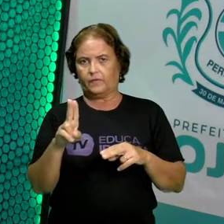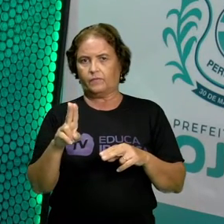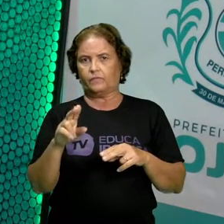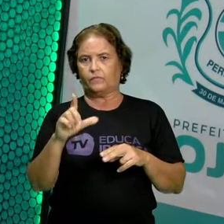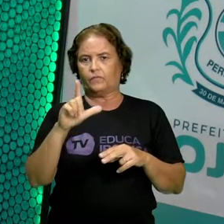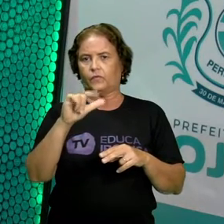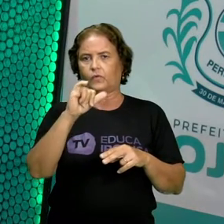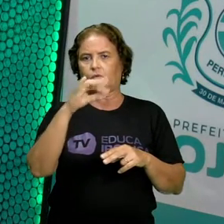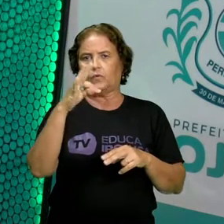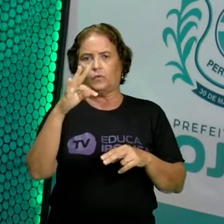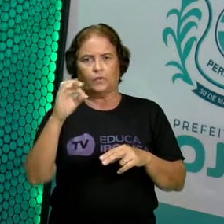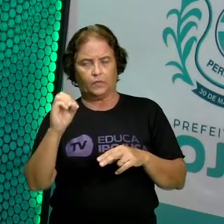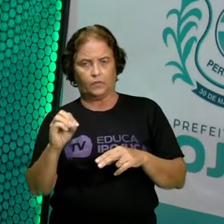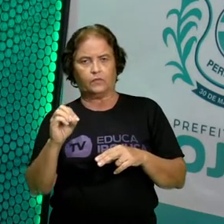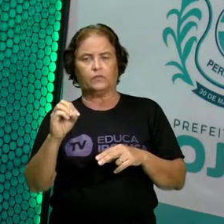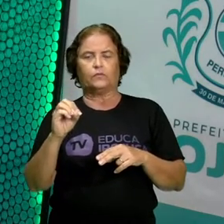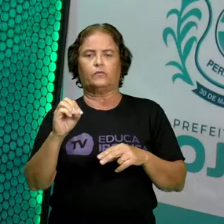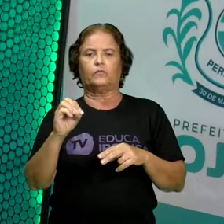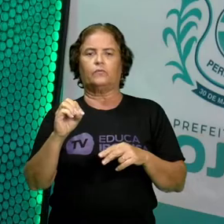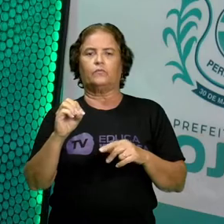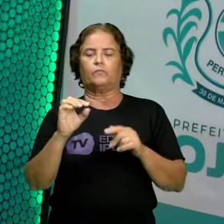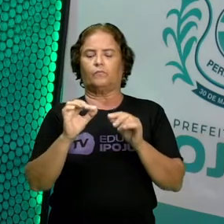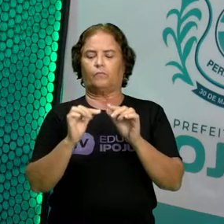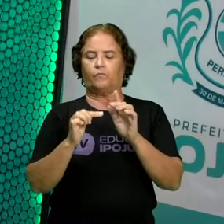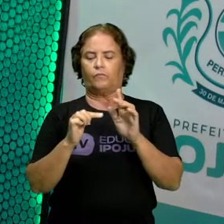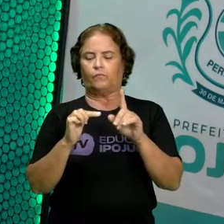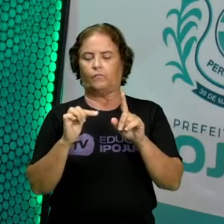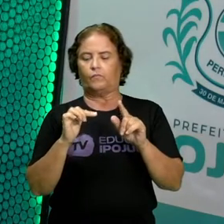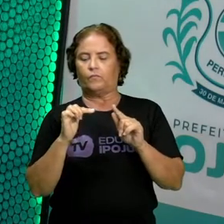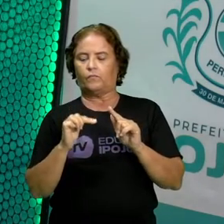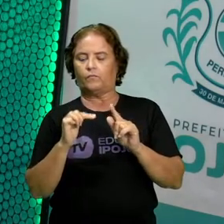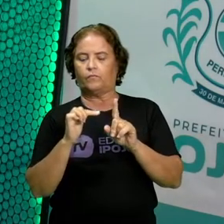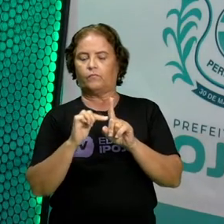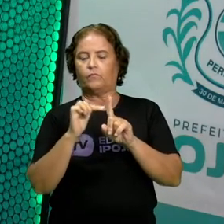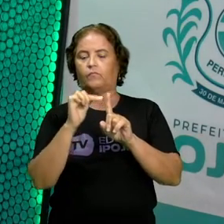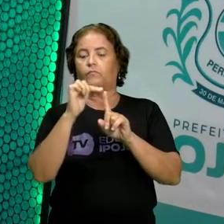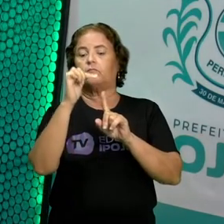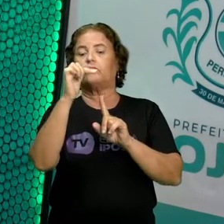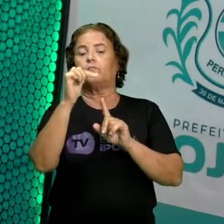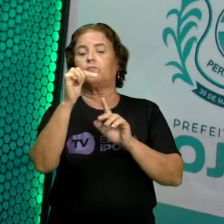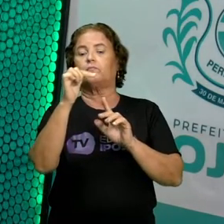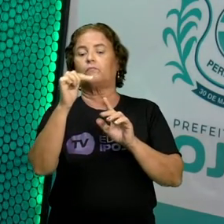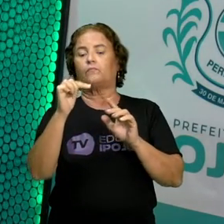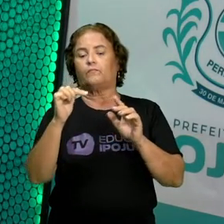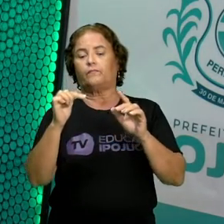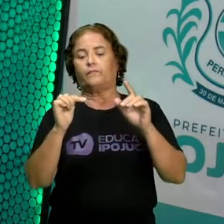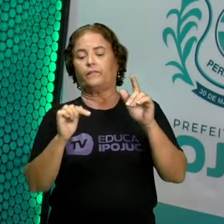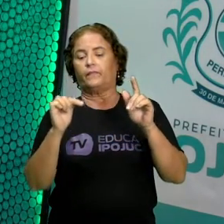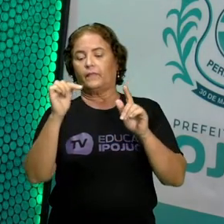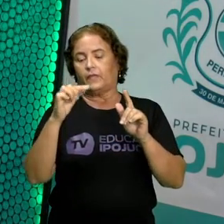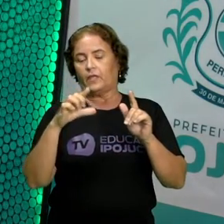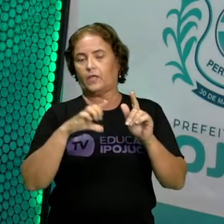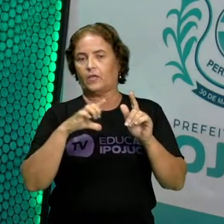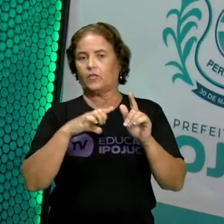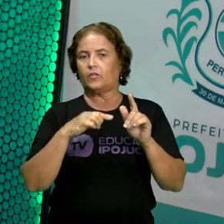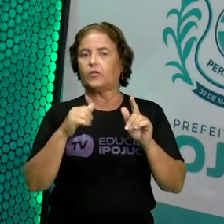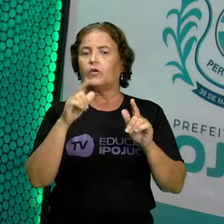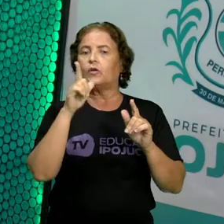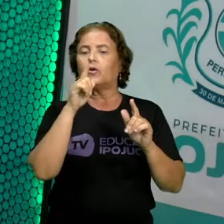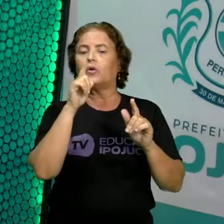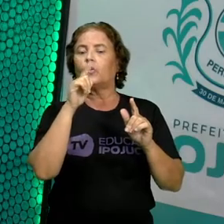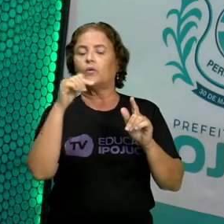o recipiente para medir o líquido, a quantidade de líquido que ele possui ou que